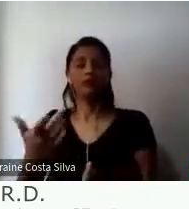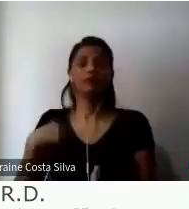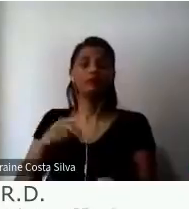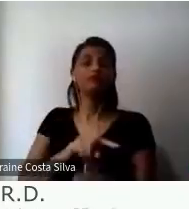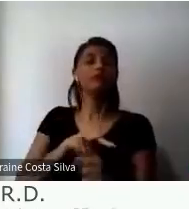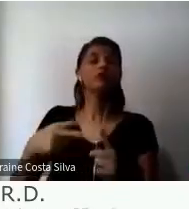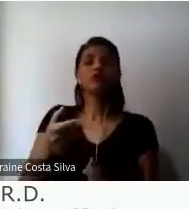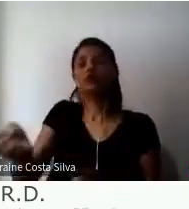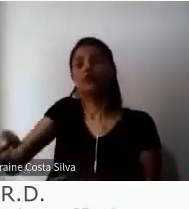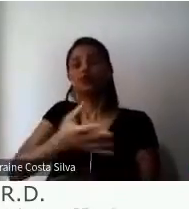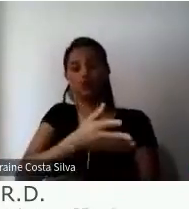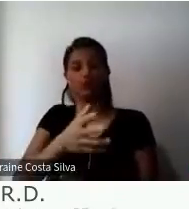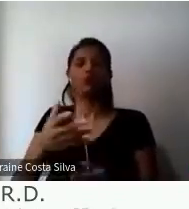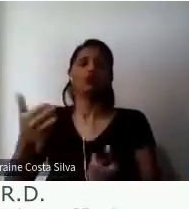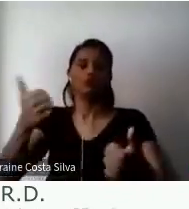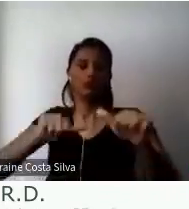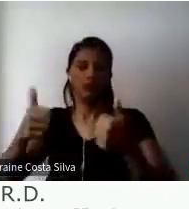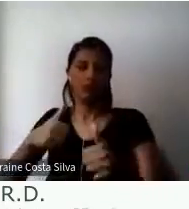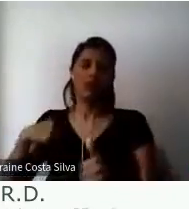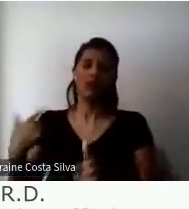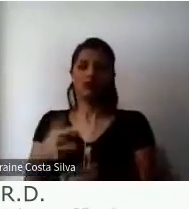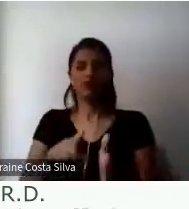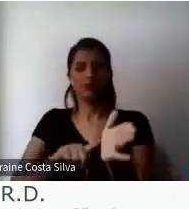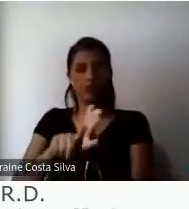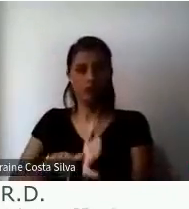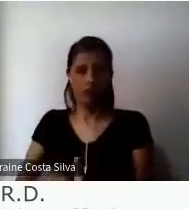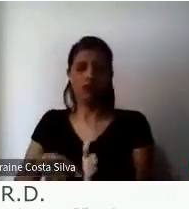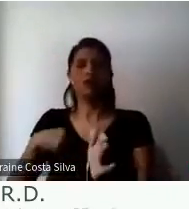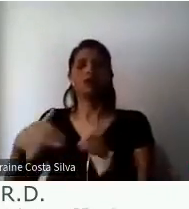os instrumentos de pesquisa que nós adicionamos